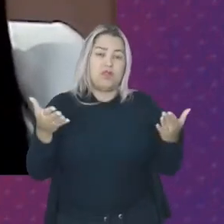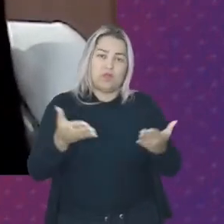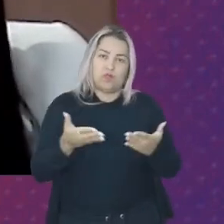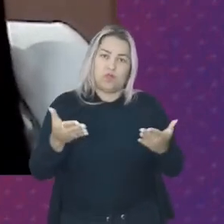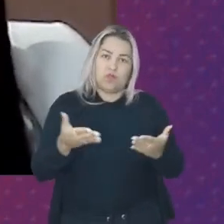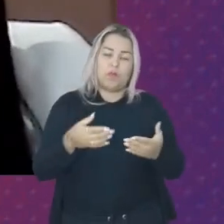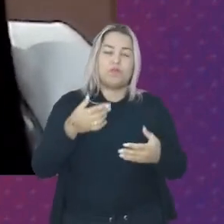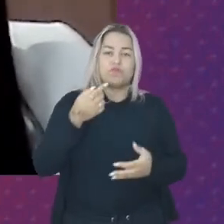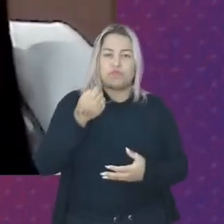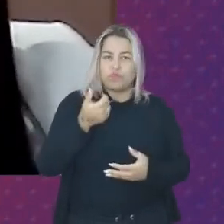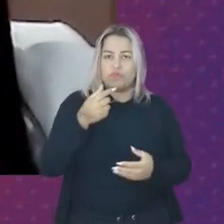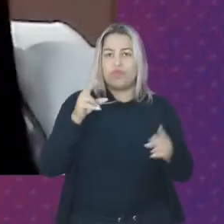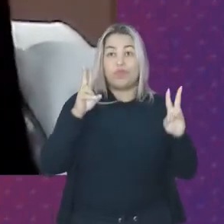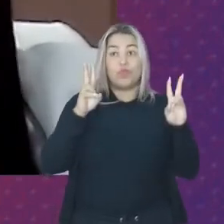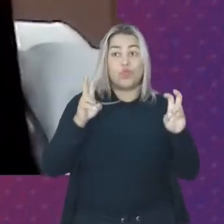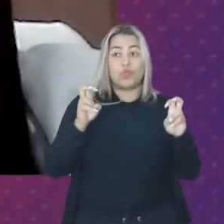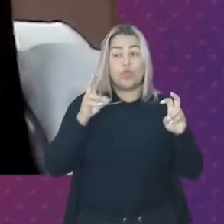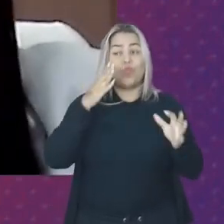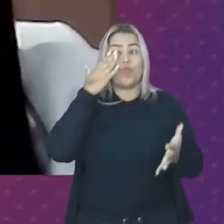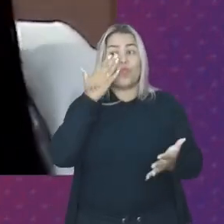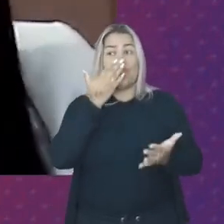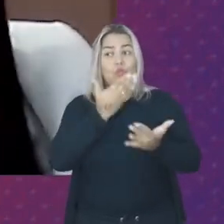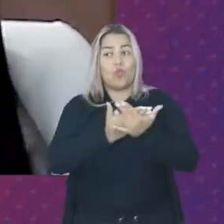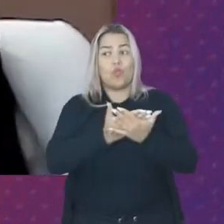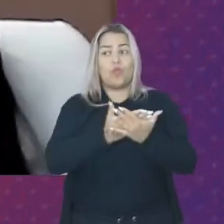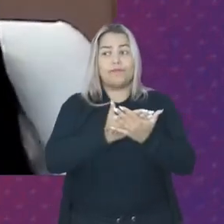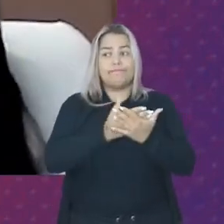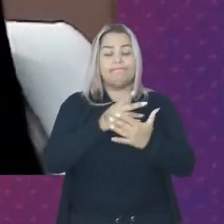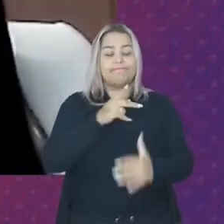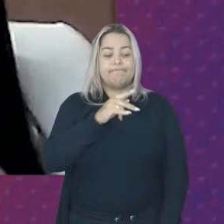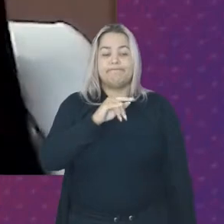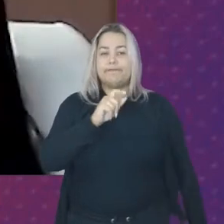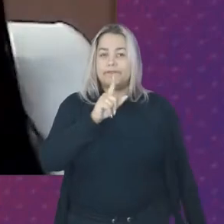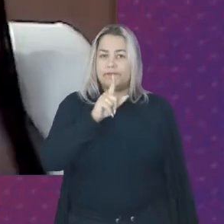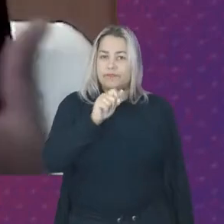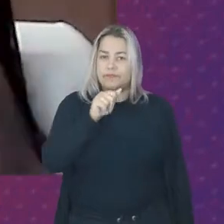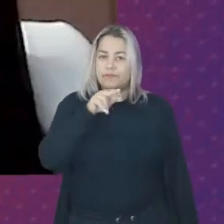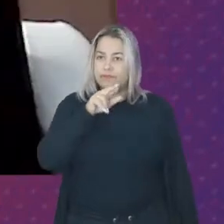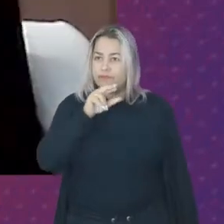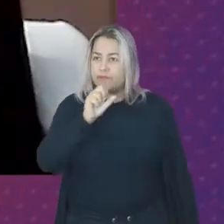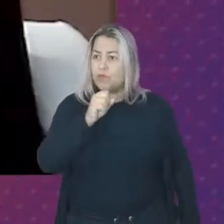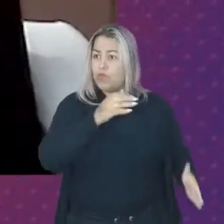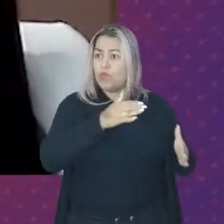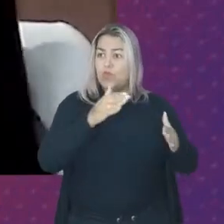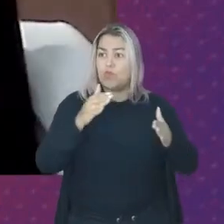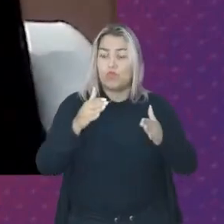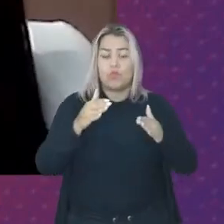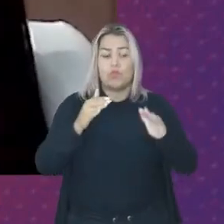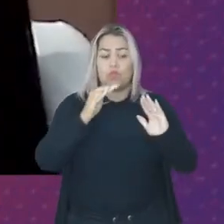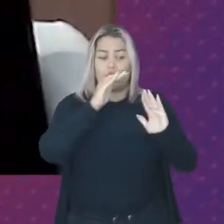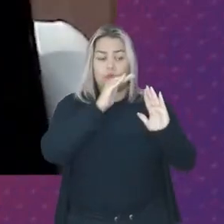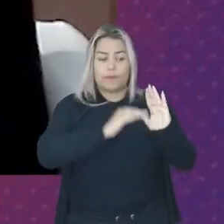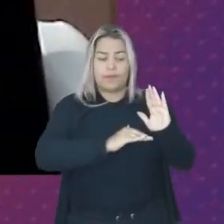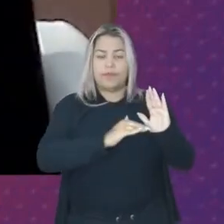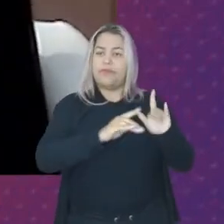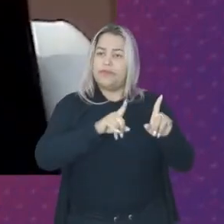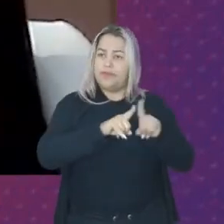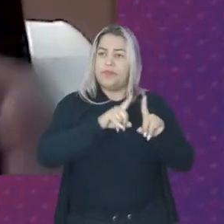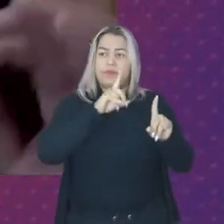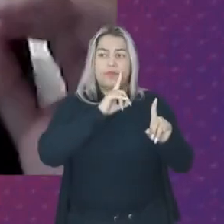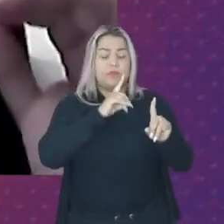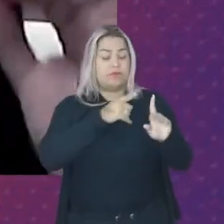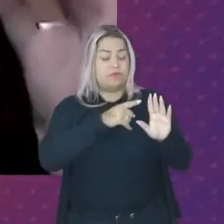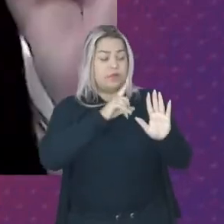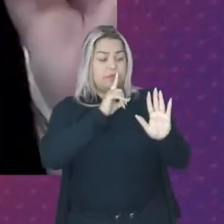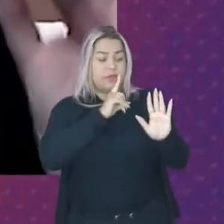um pouco sobre o que eu acredito que são os pilares para a construção dessa autoridade nas